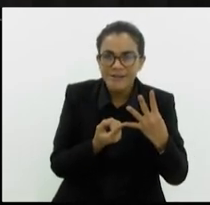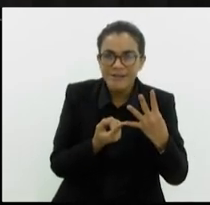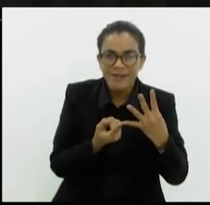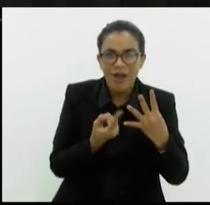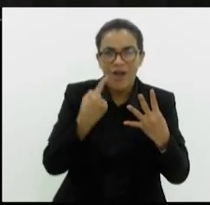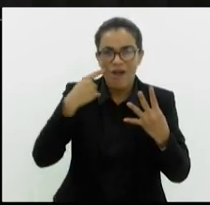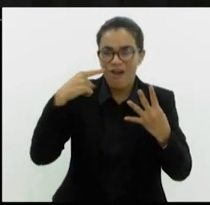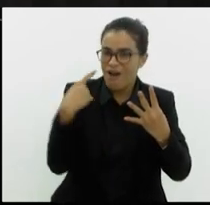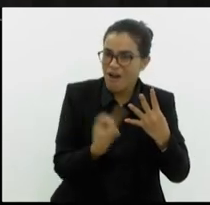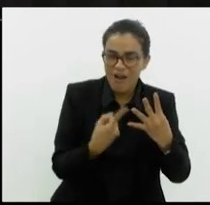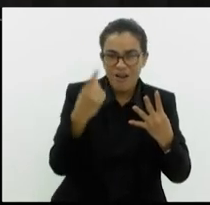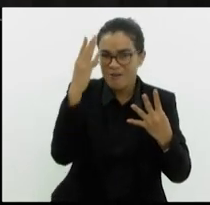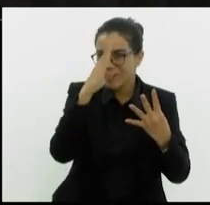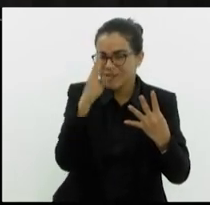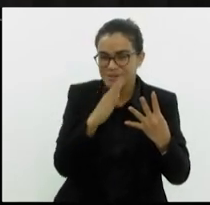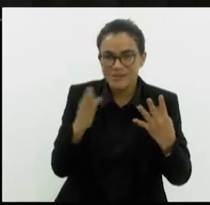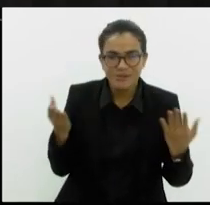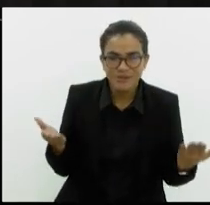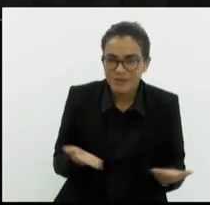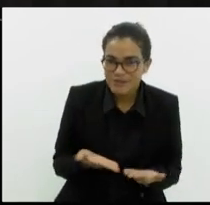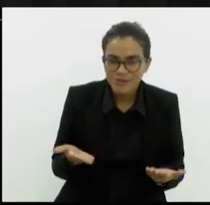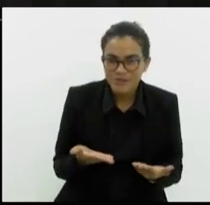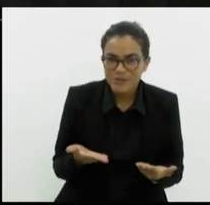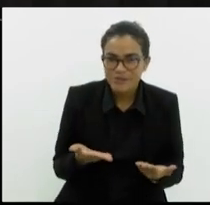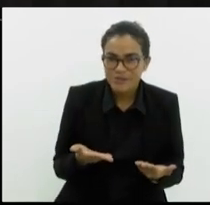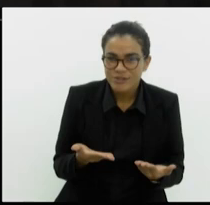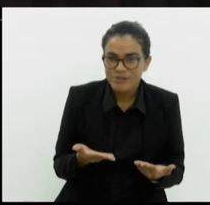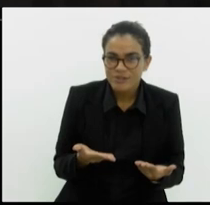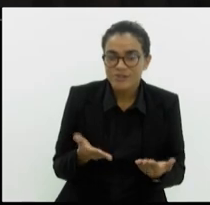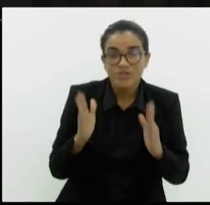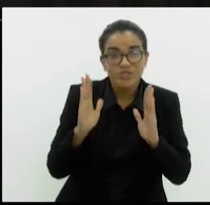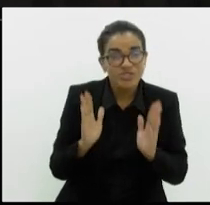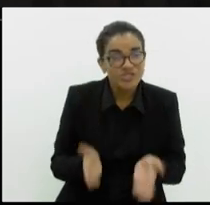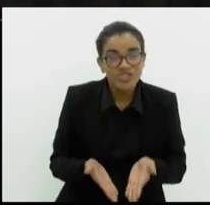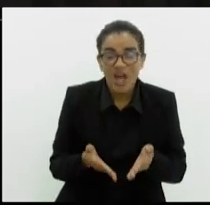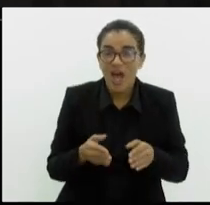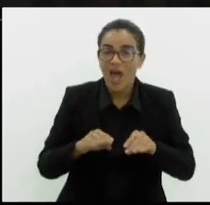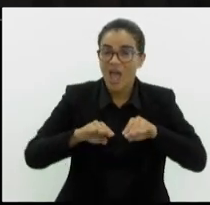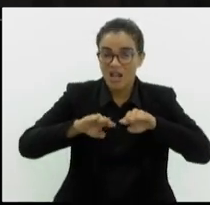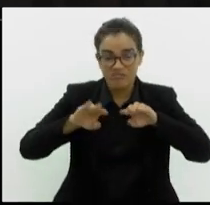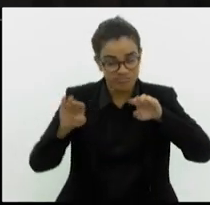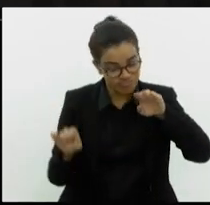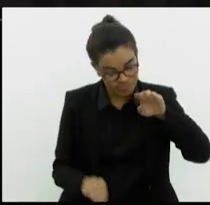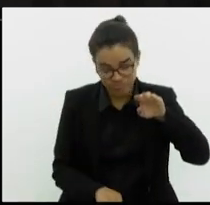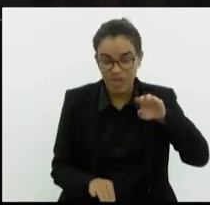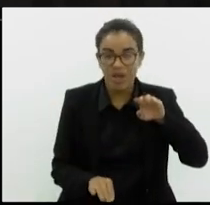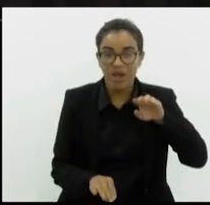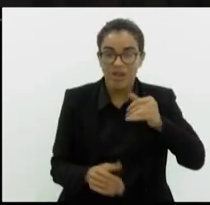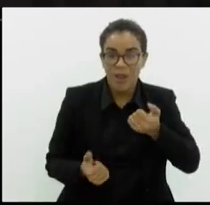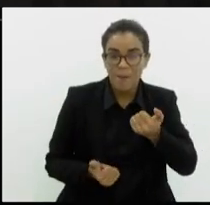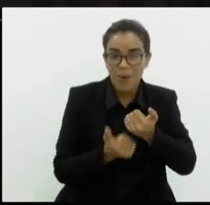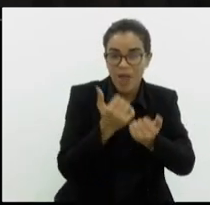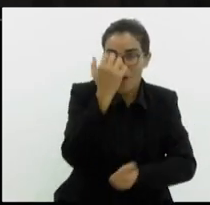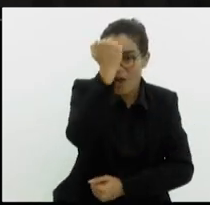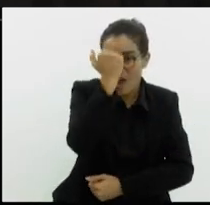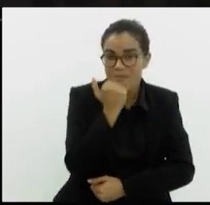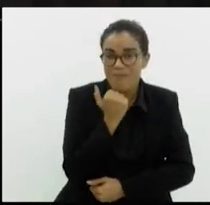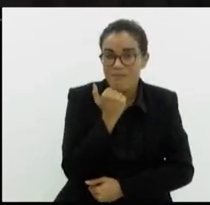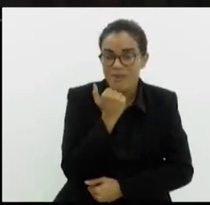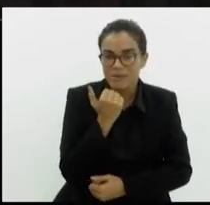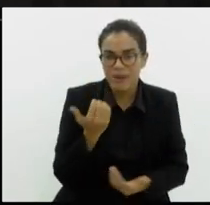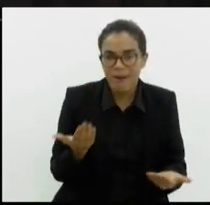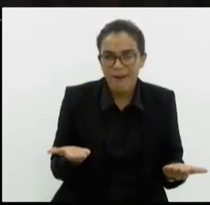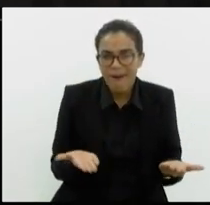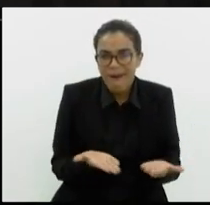Olha o nível do Brasil hoje, que era, já era um anão diplomático depois do apoio ao Hamas, e agora